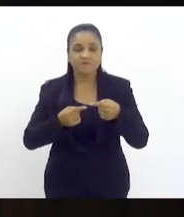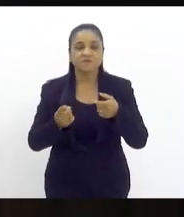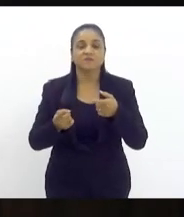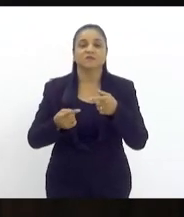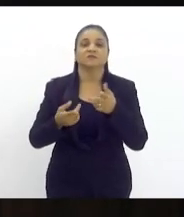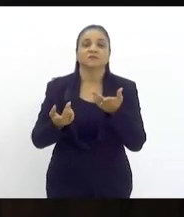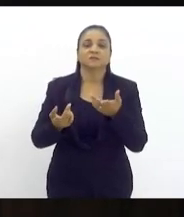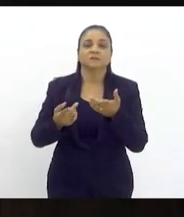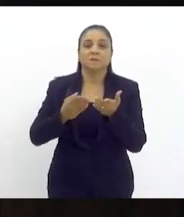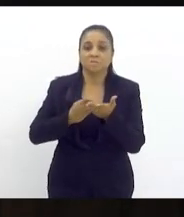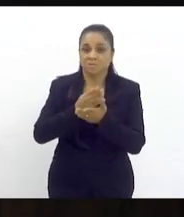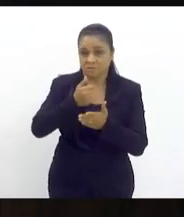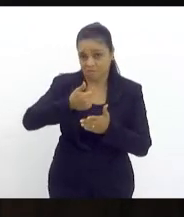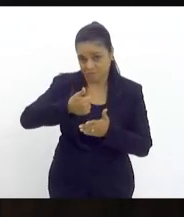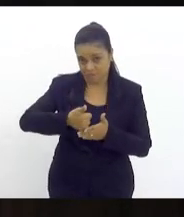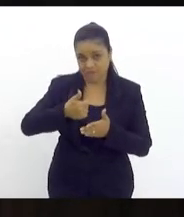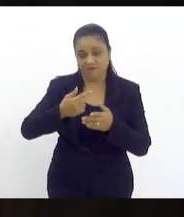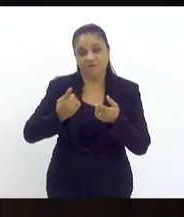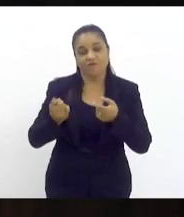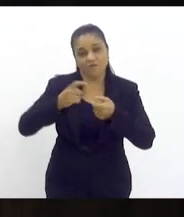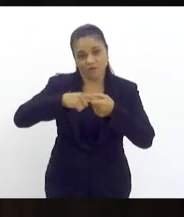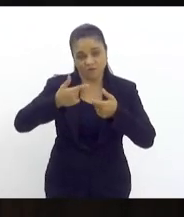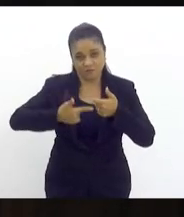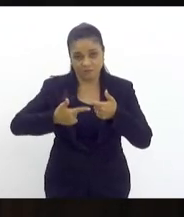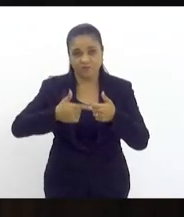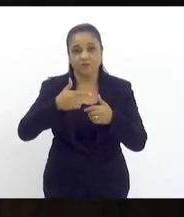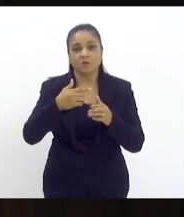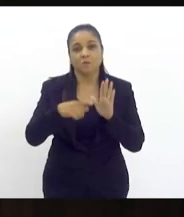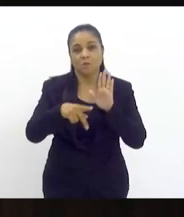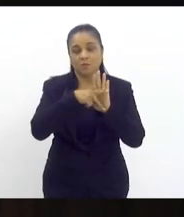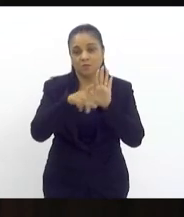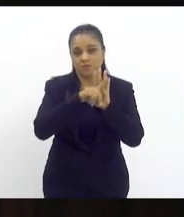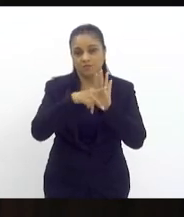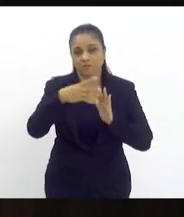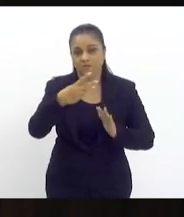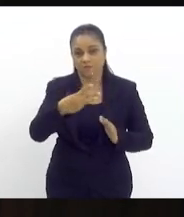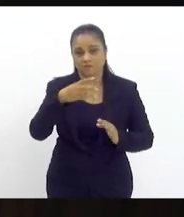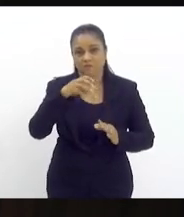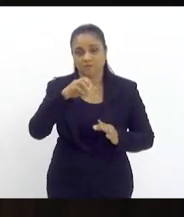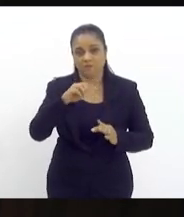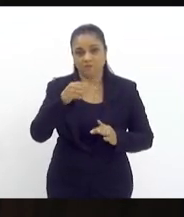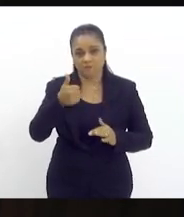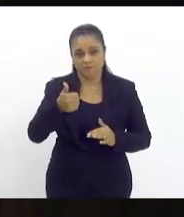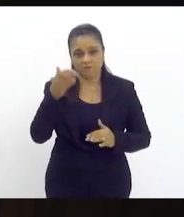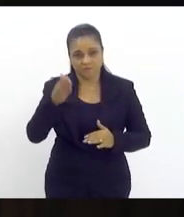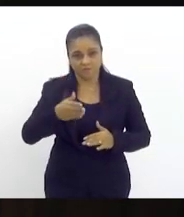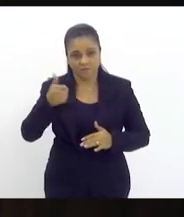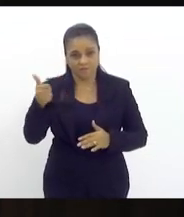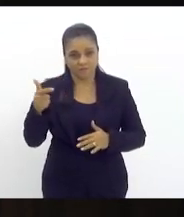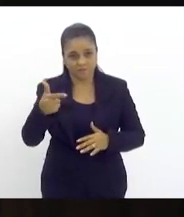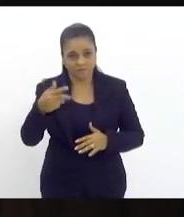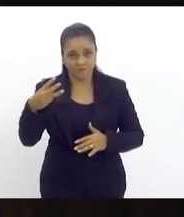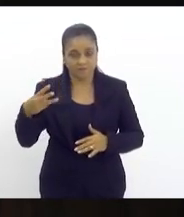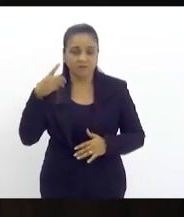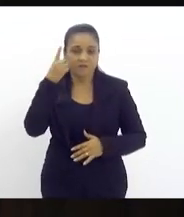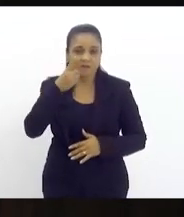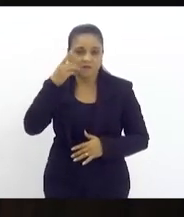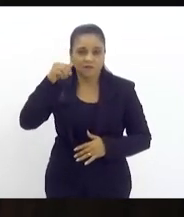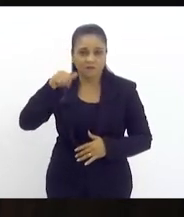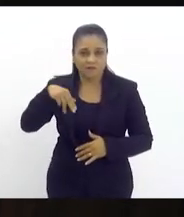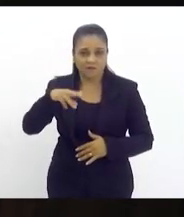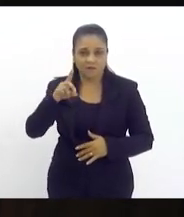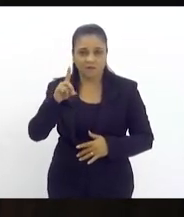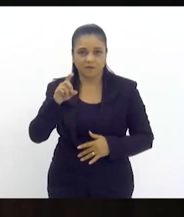em segunda. Projeto de Lei 201 de 2023, de autoria do deputado Anderson Moraes, que classifica Vassouras